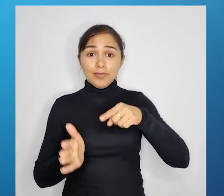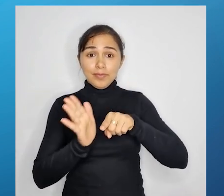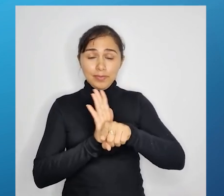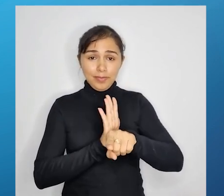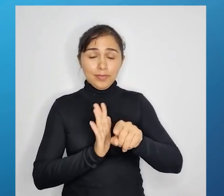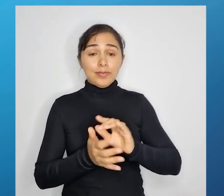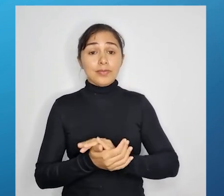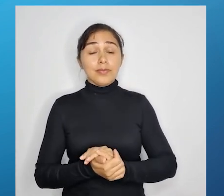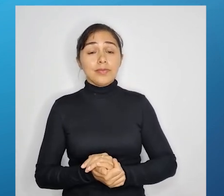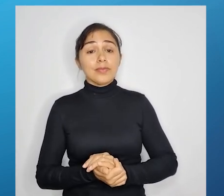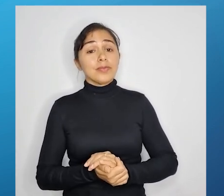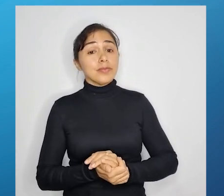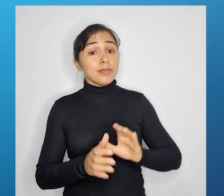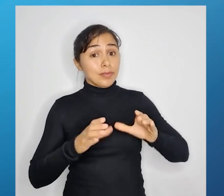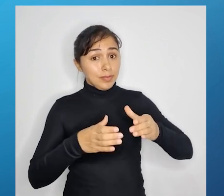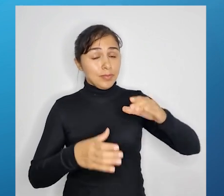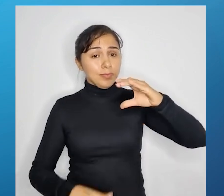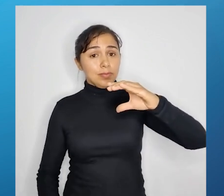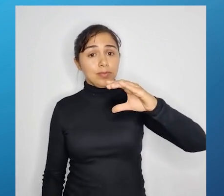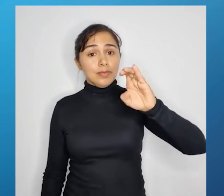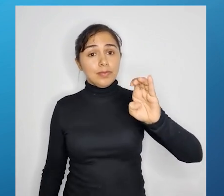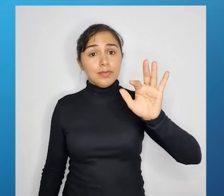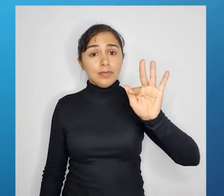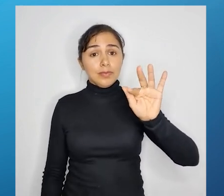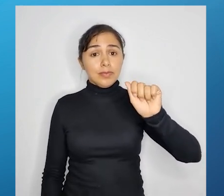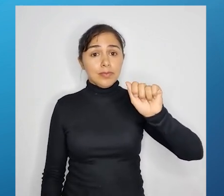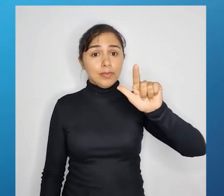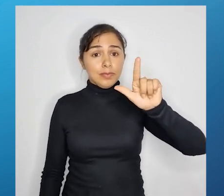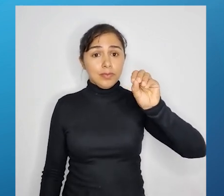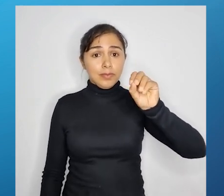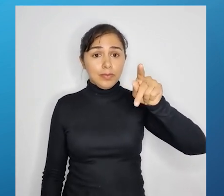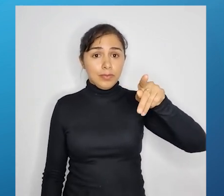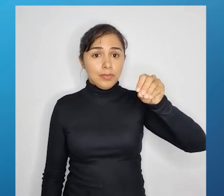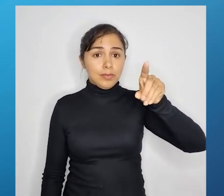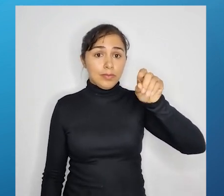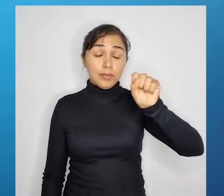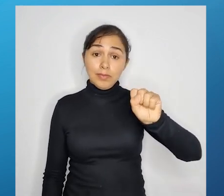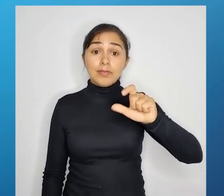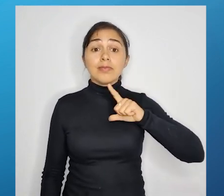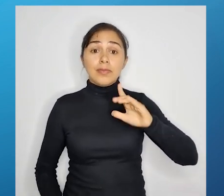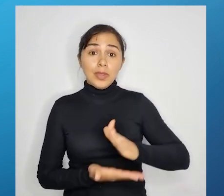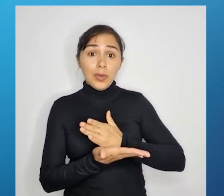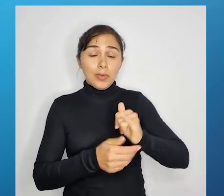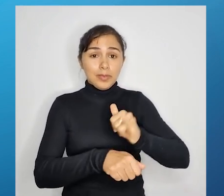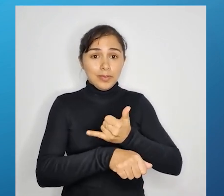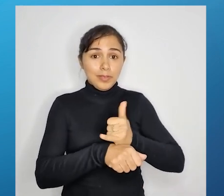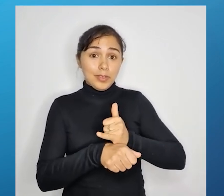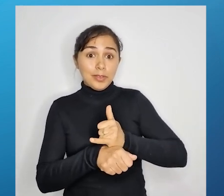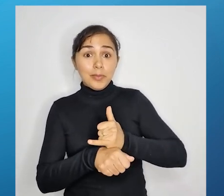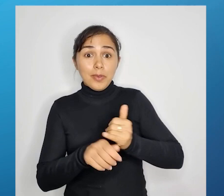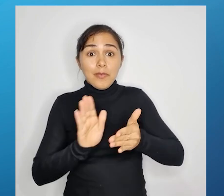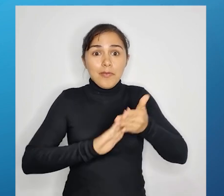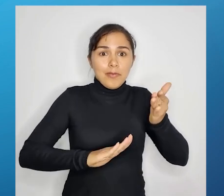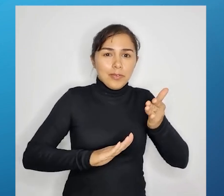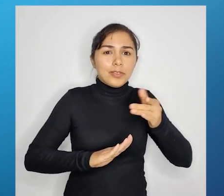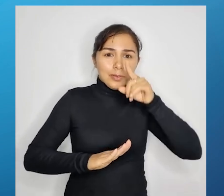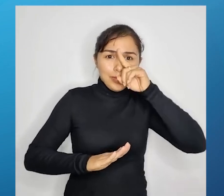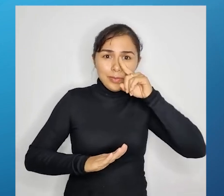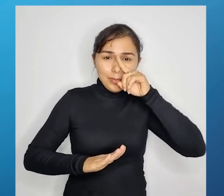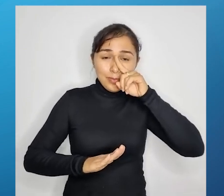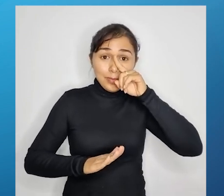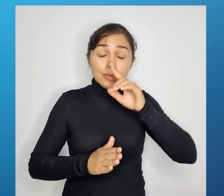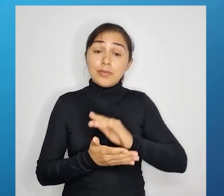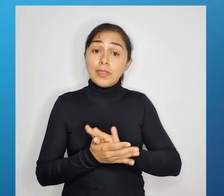Os cefalópodes possuem diferentes artimanhas para fugir dos predadores. Dentre elas, podemos citar a mudança de cor, que faz com que esses